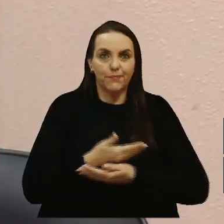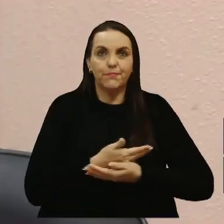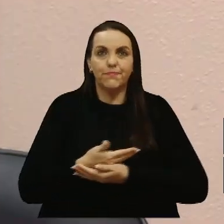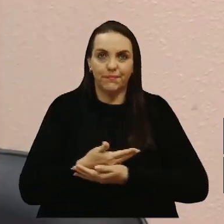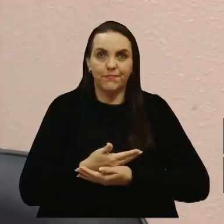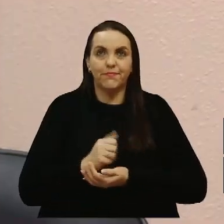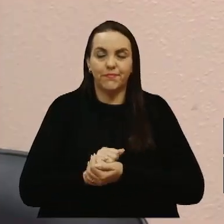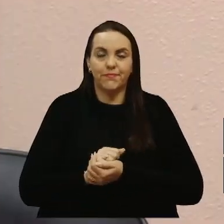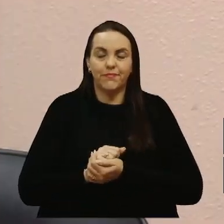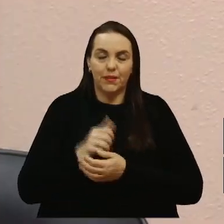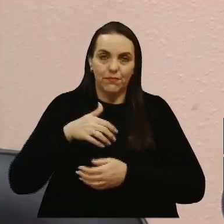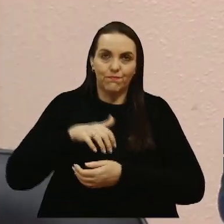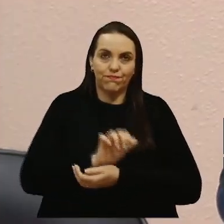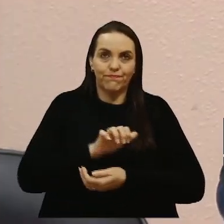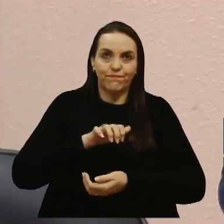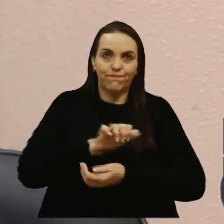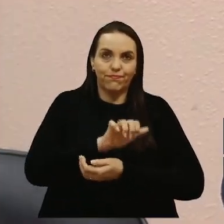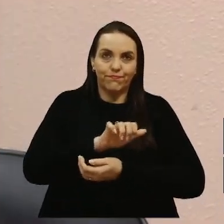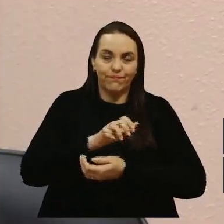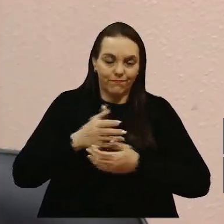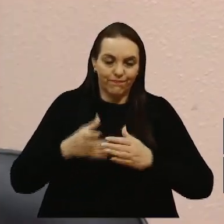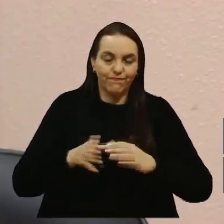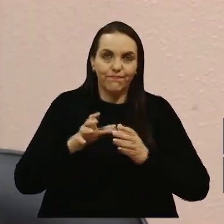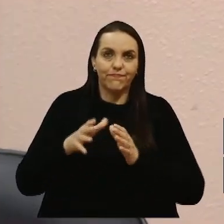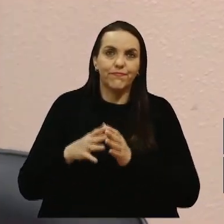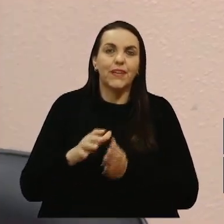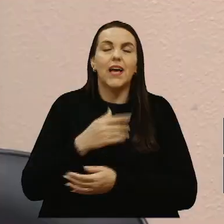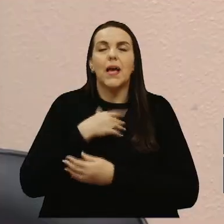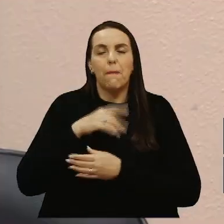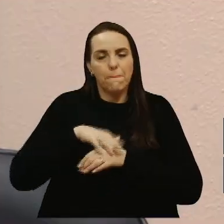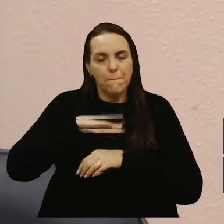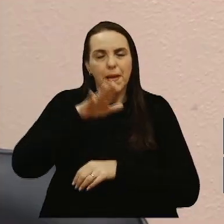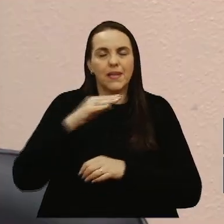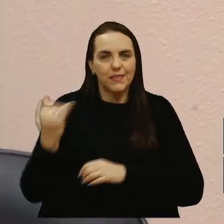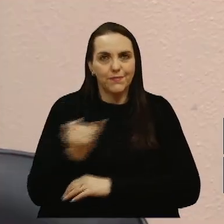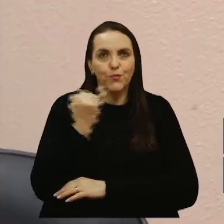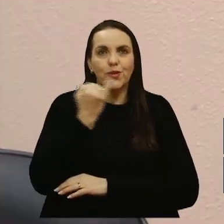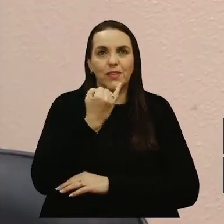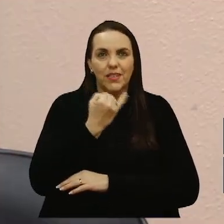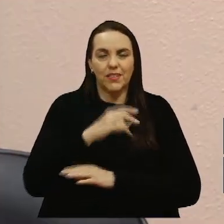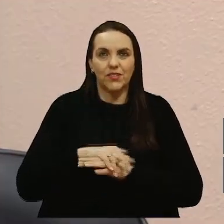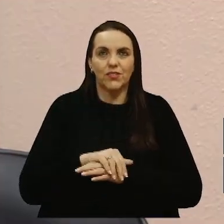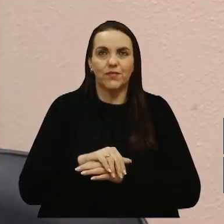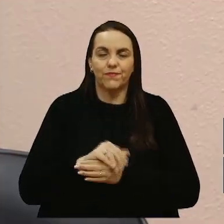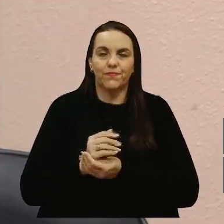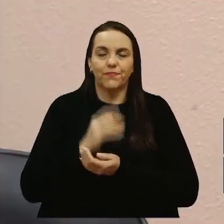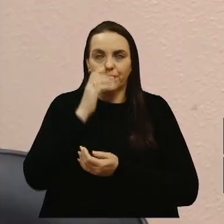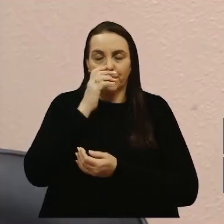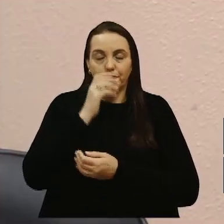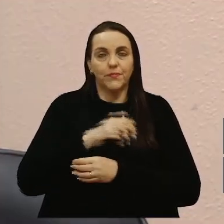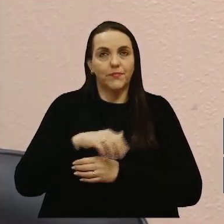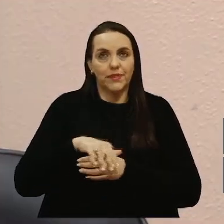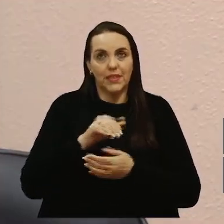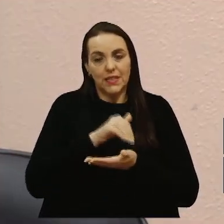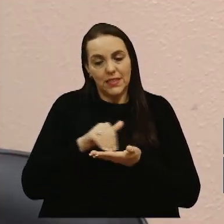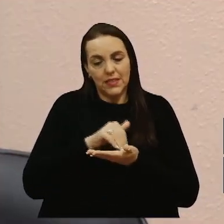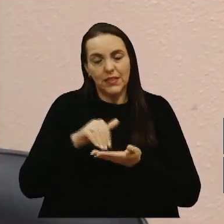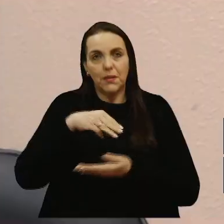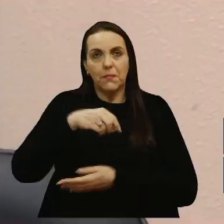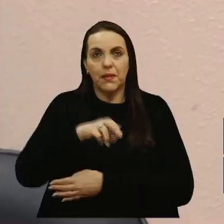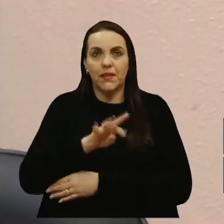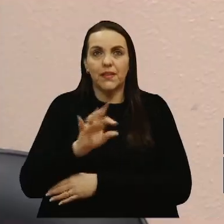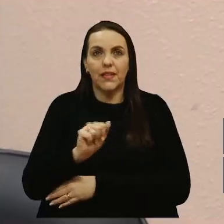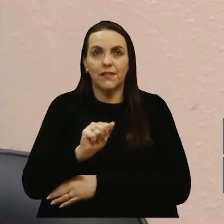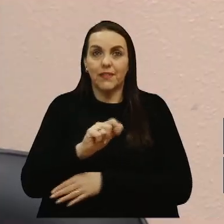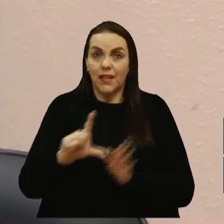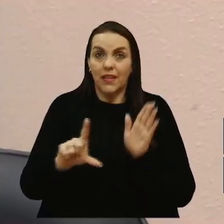de Heimlich. Então, para a gente ver cada vez mais da importância, em especial, secretária Marta Fattori, da